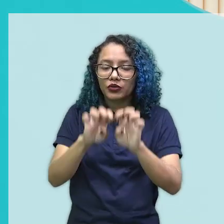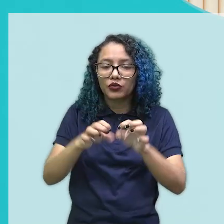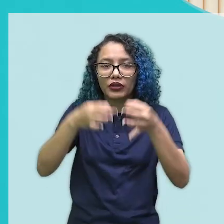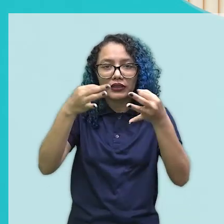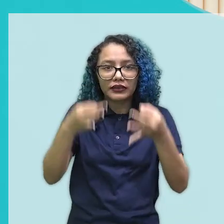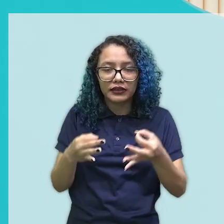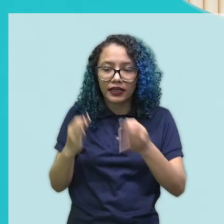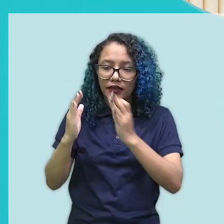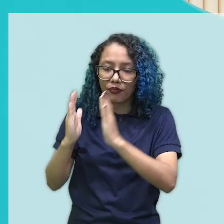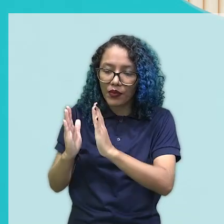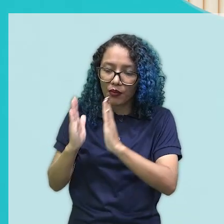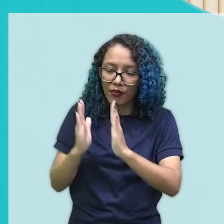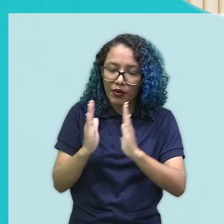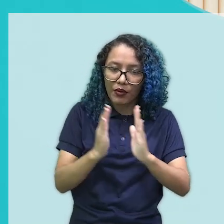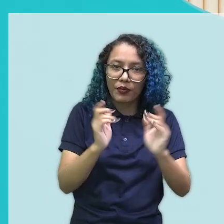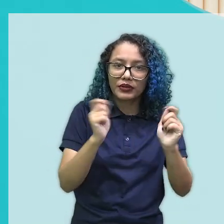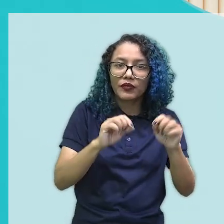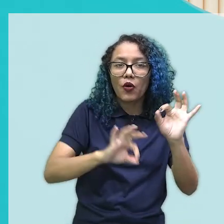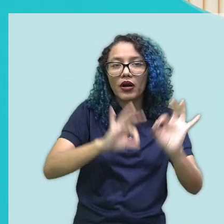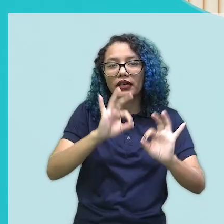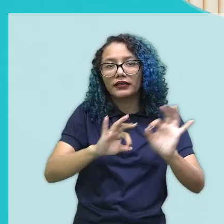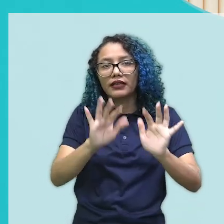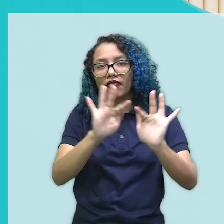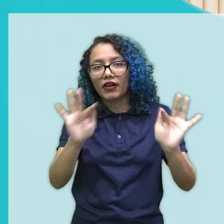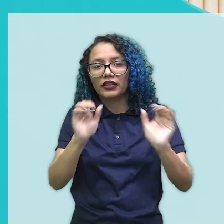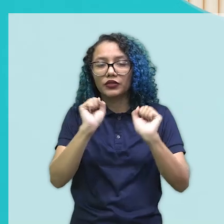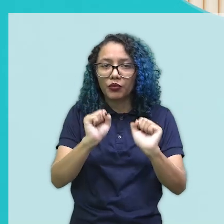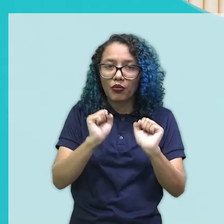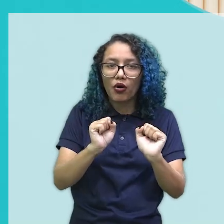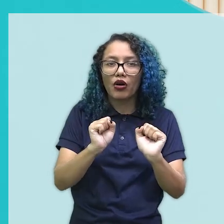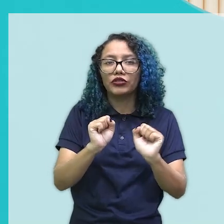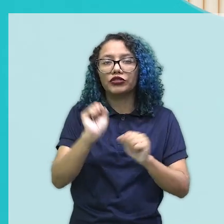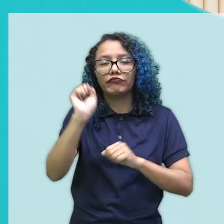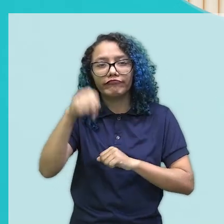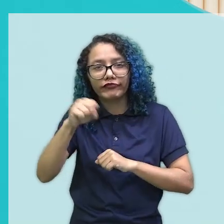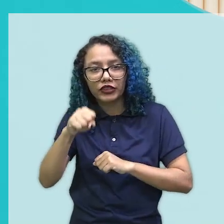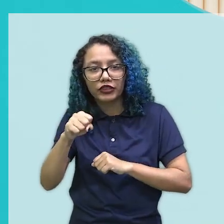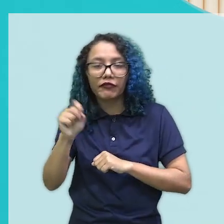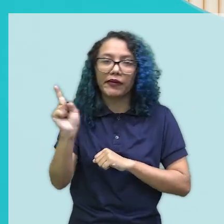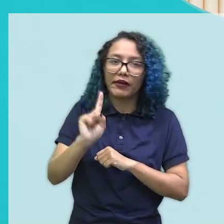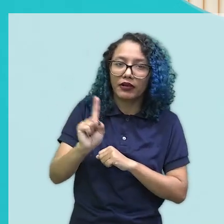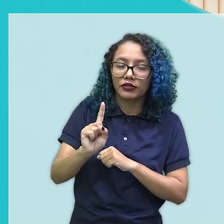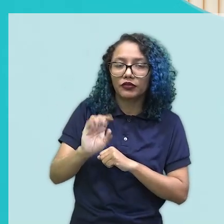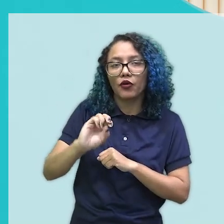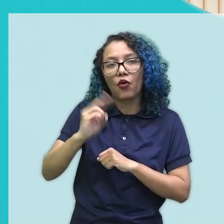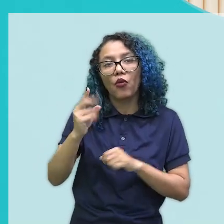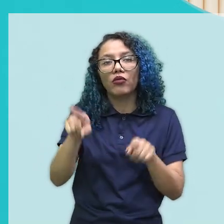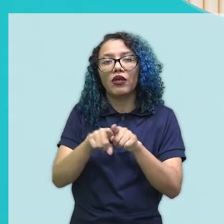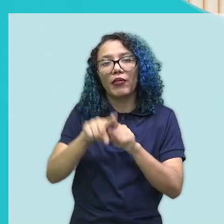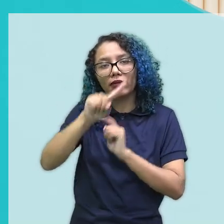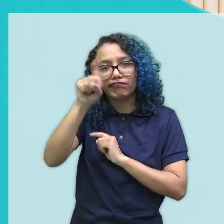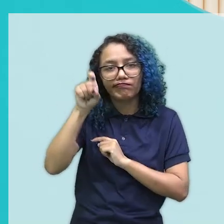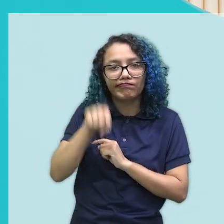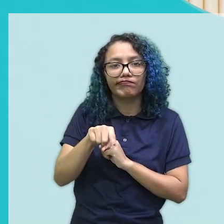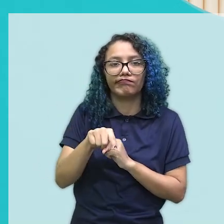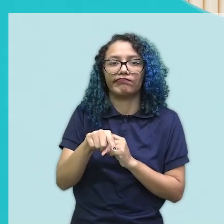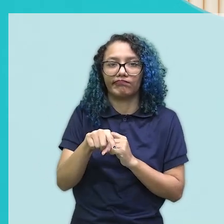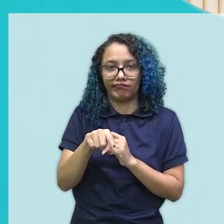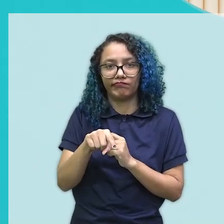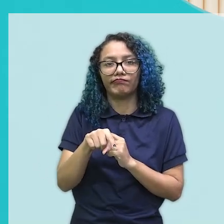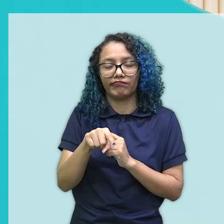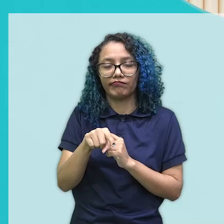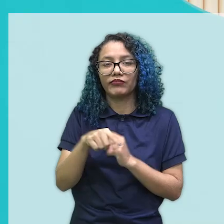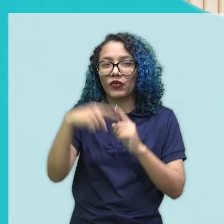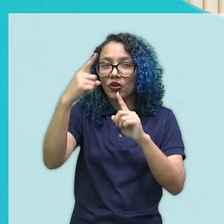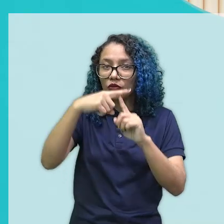correta para a formação de frases, sejam elas afirmativas, negativas e interrogativas. E é